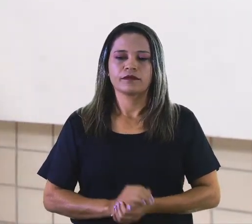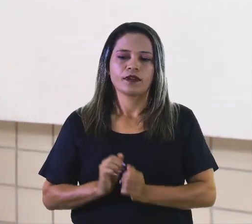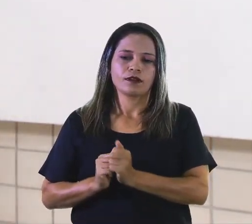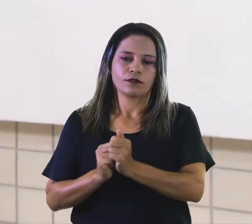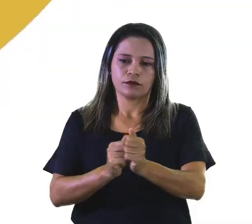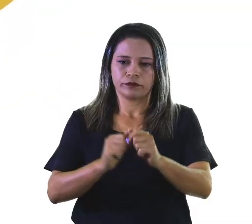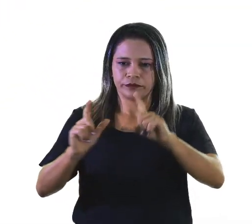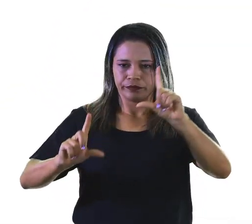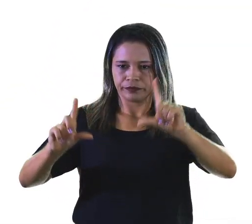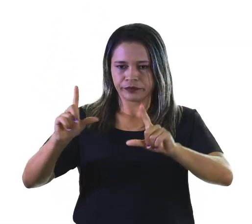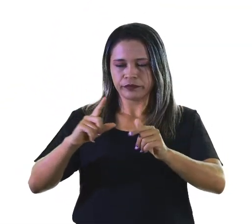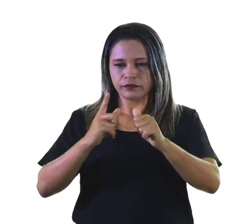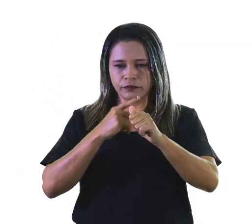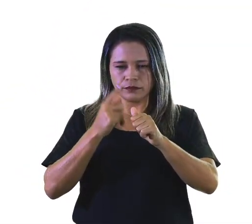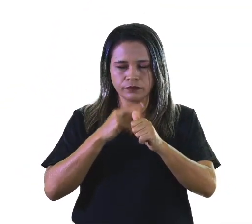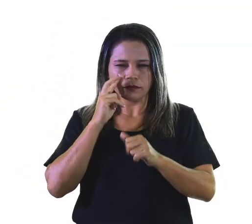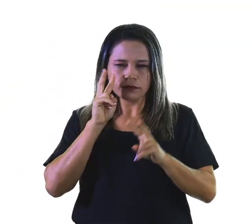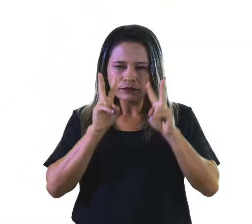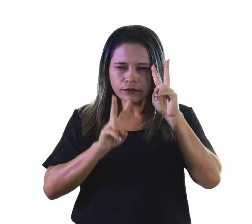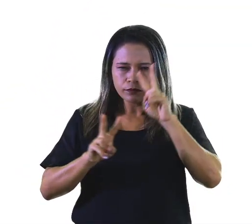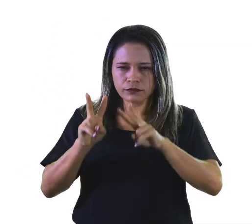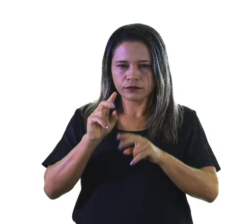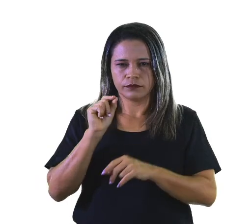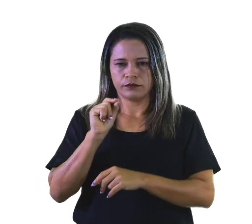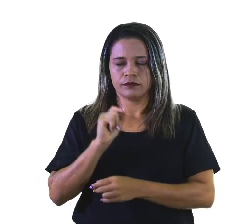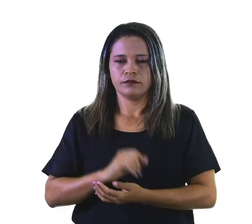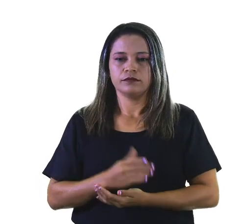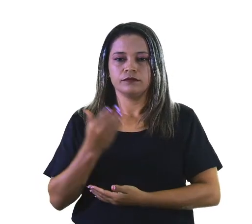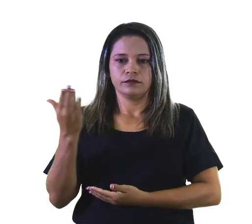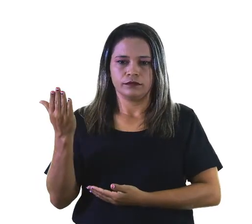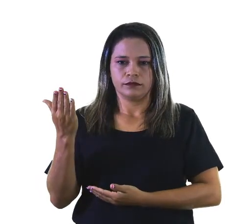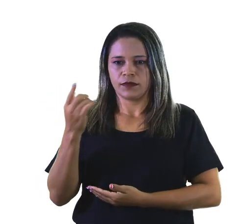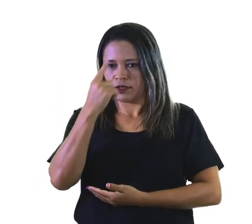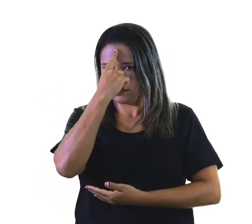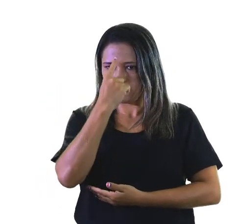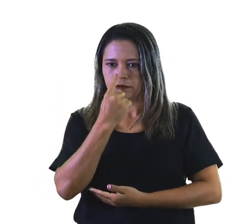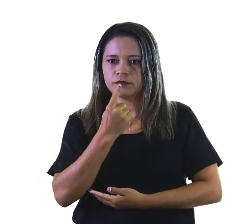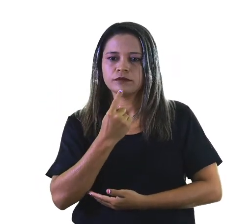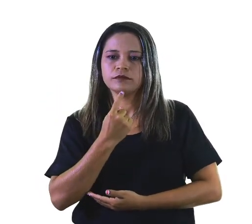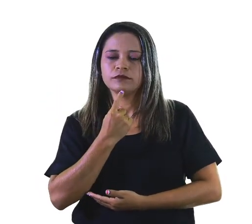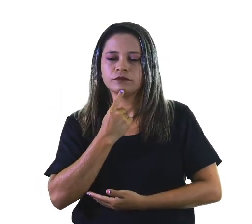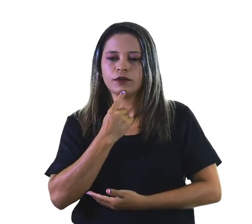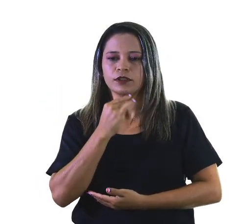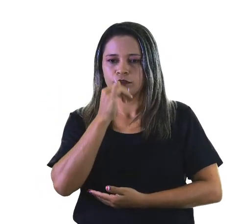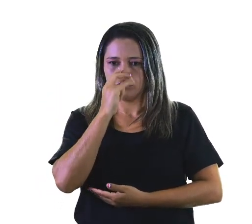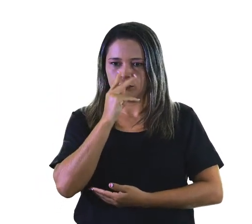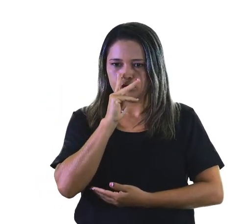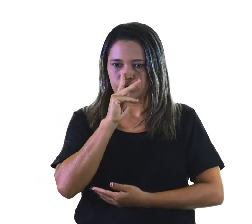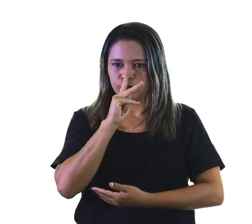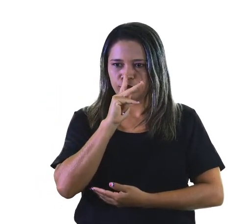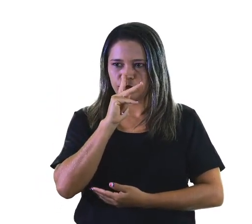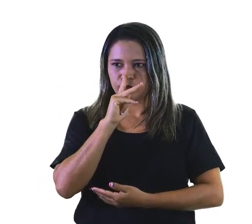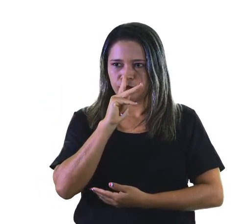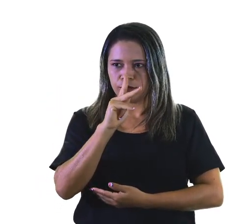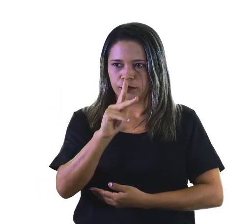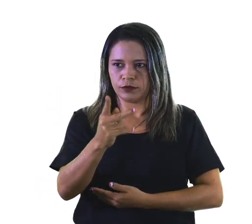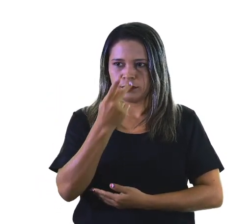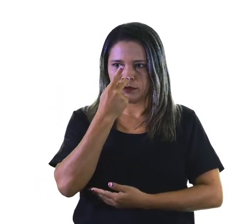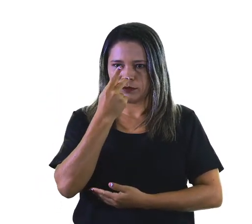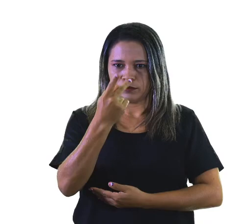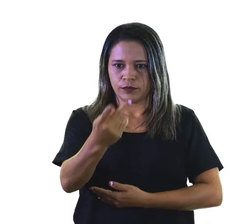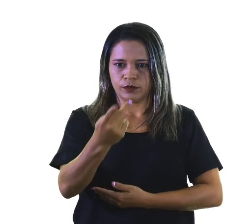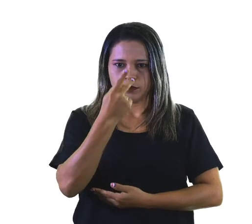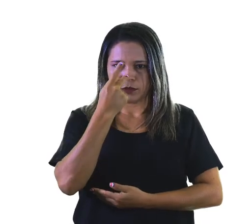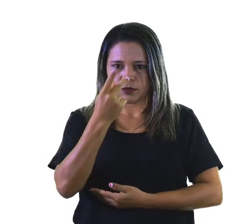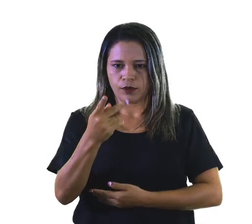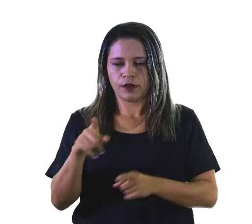tela. Primeiro vamos observar o seguinte, olha que legal aí, né? Essa imagem aí do Pinóquio e o Pepe, né? Que é o seu